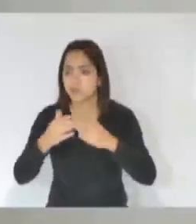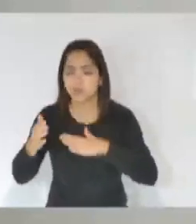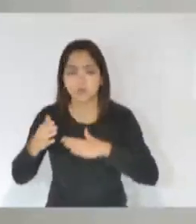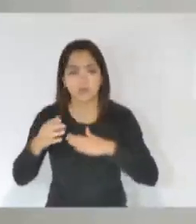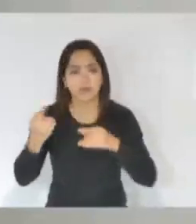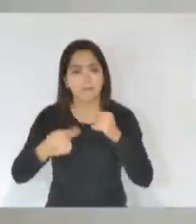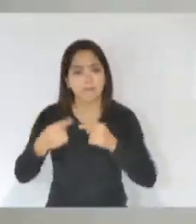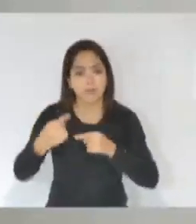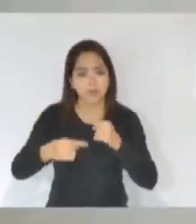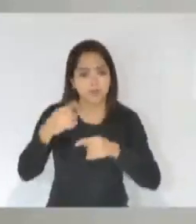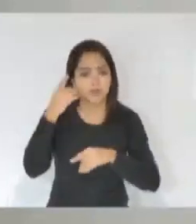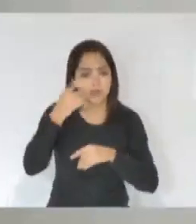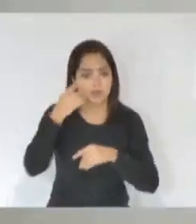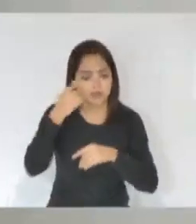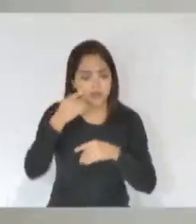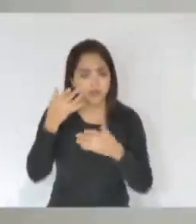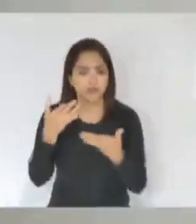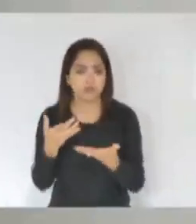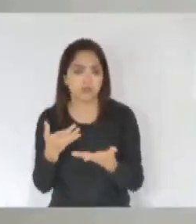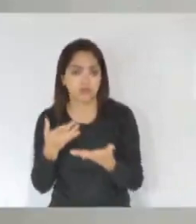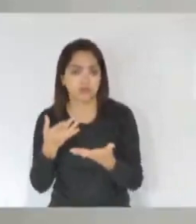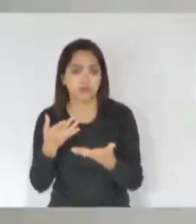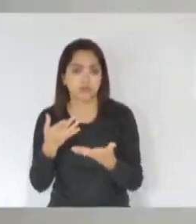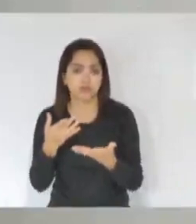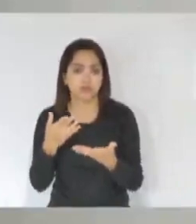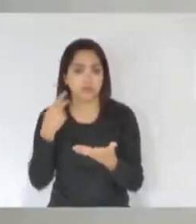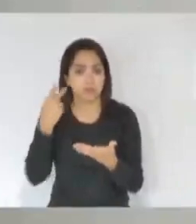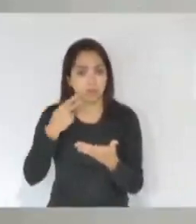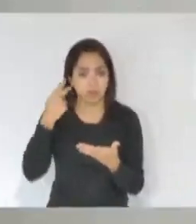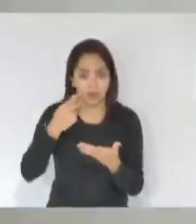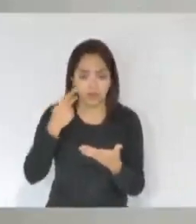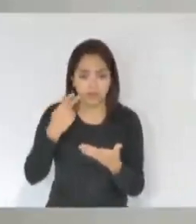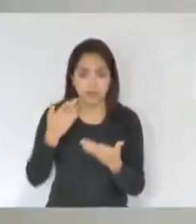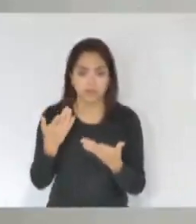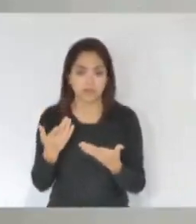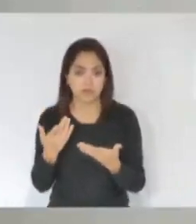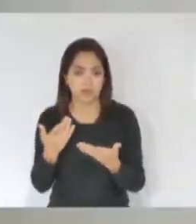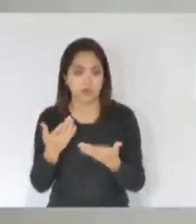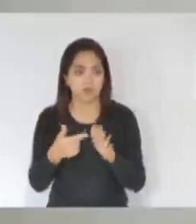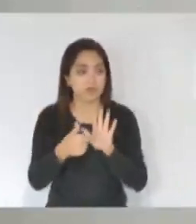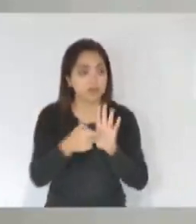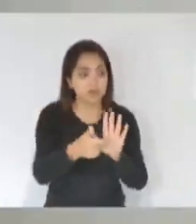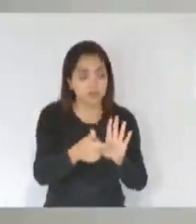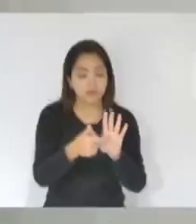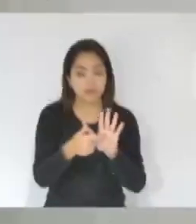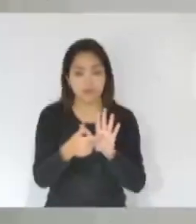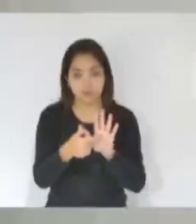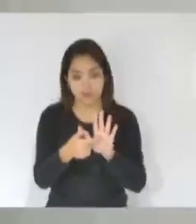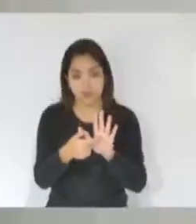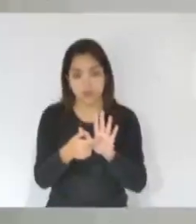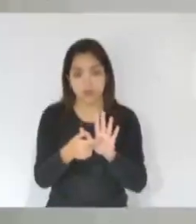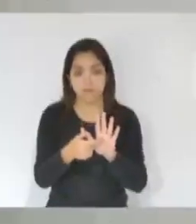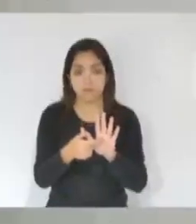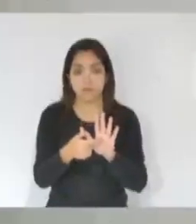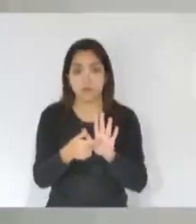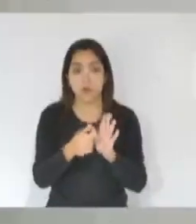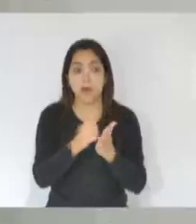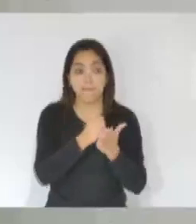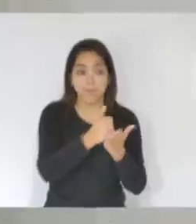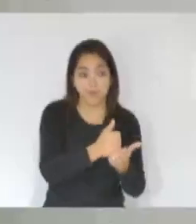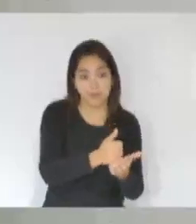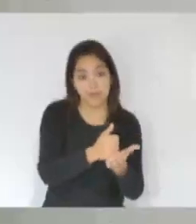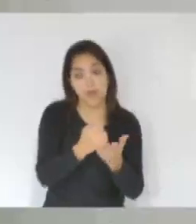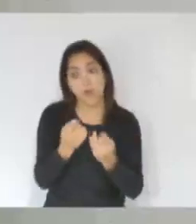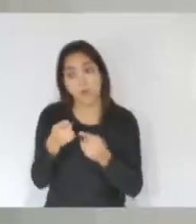qualquer situação que quisesse se manifestar, a favor ou contra,